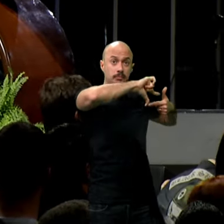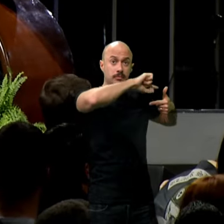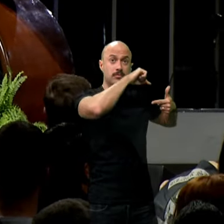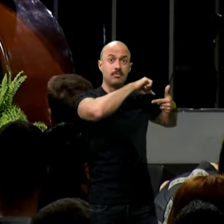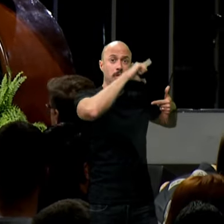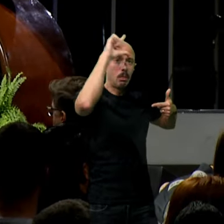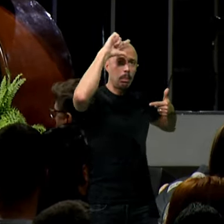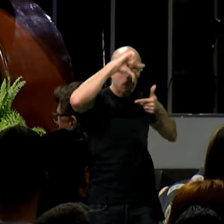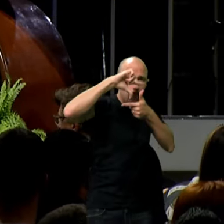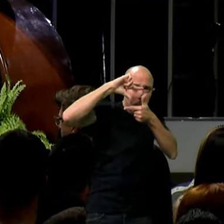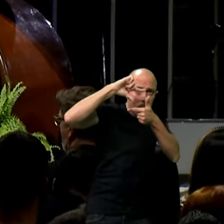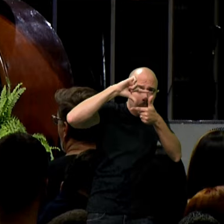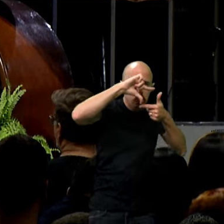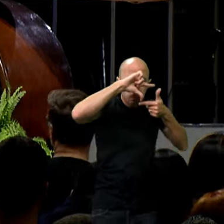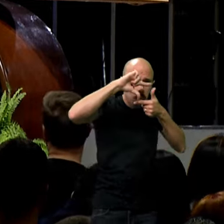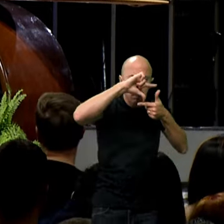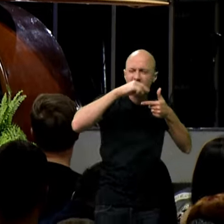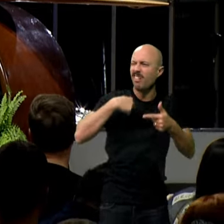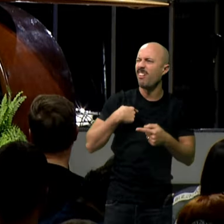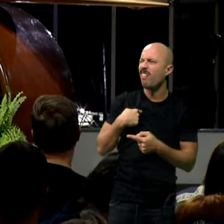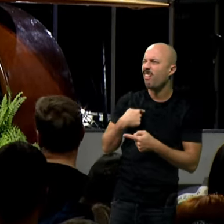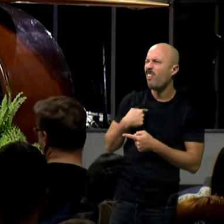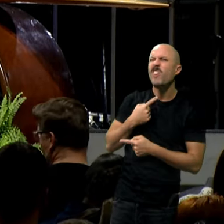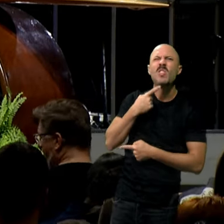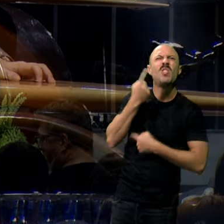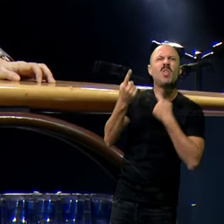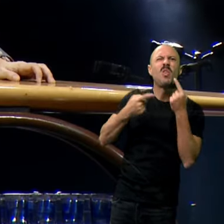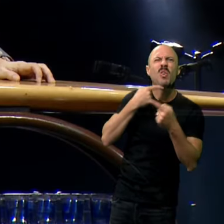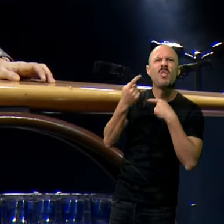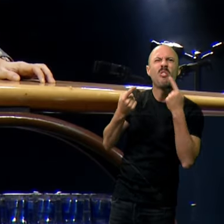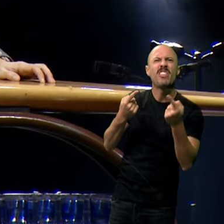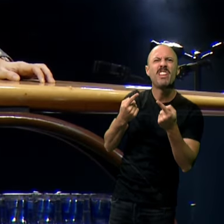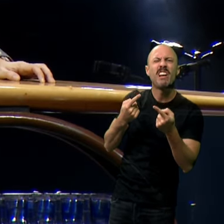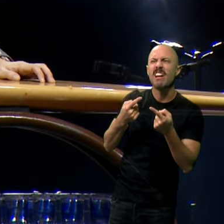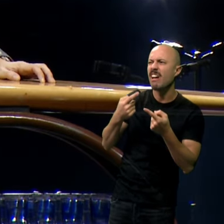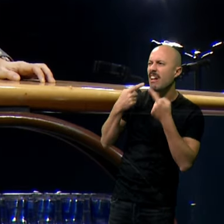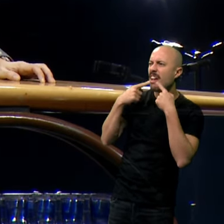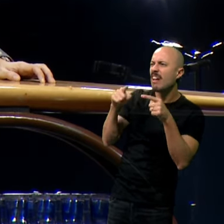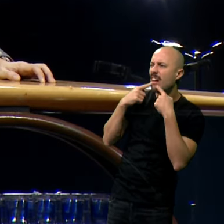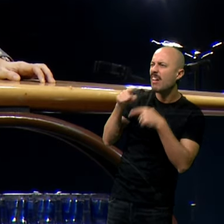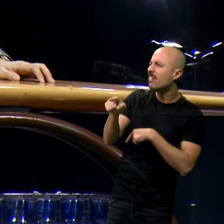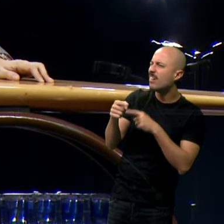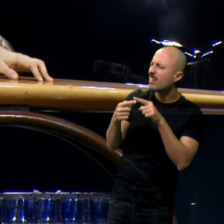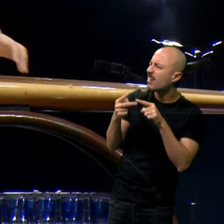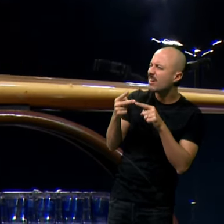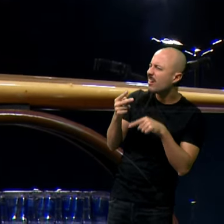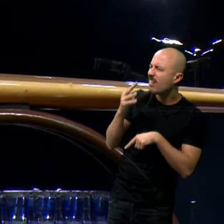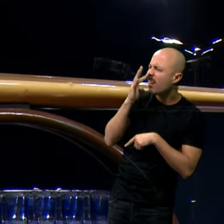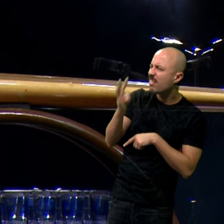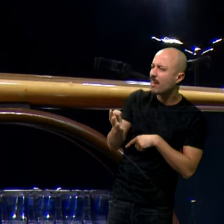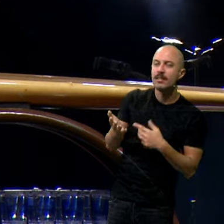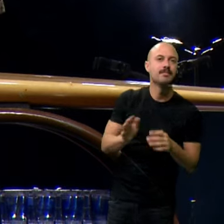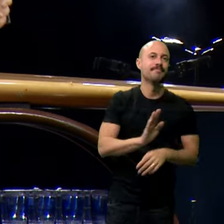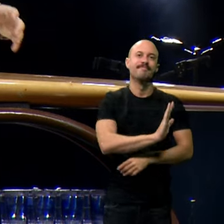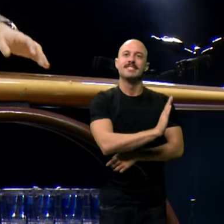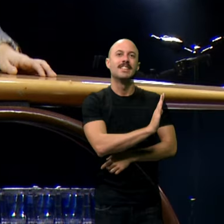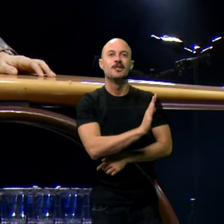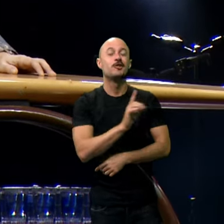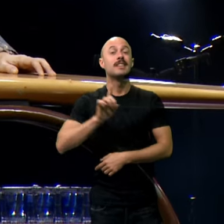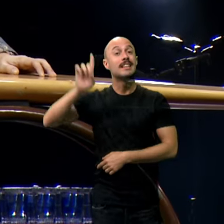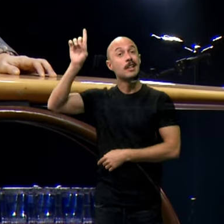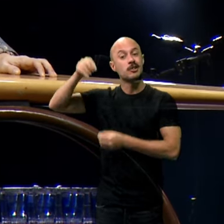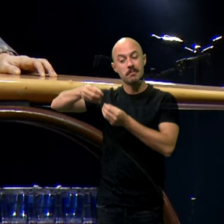Eu vi Deus criar riqueza diante de mim, literalmente. Eu sei quando Deus faz alguns milagres,